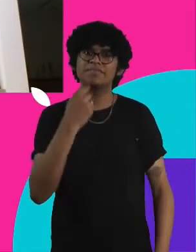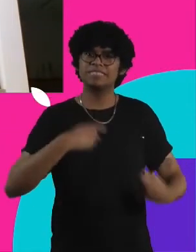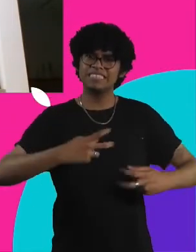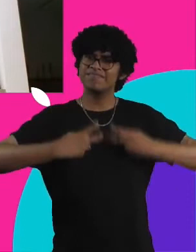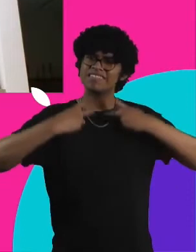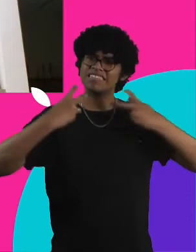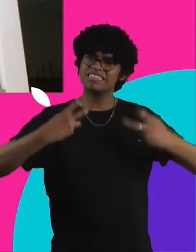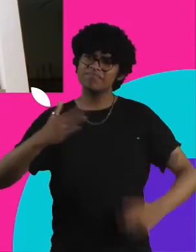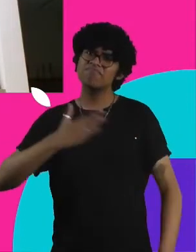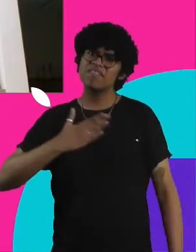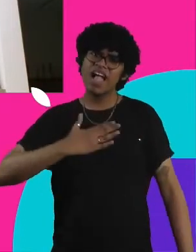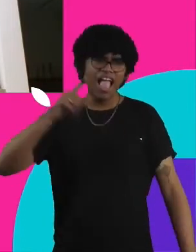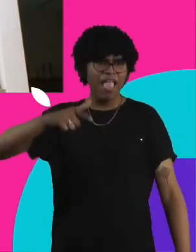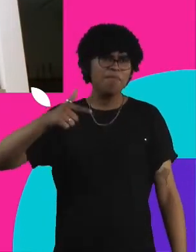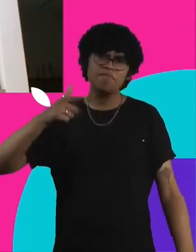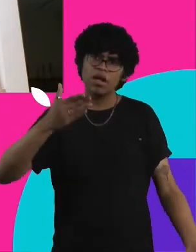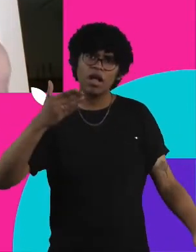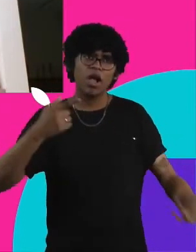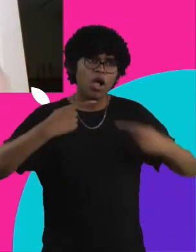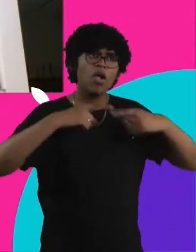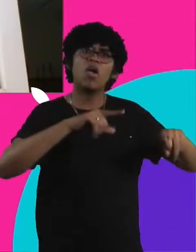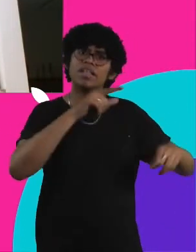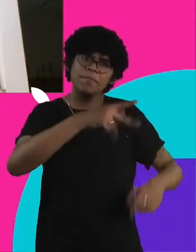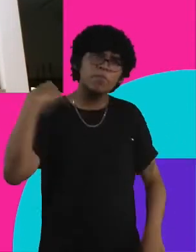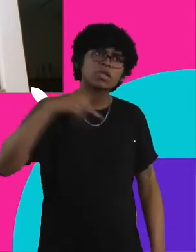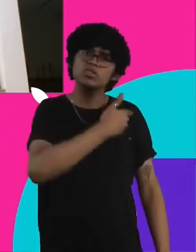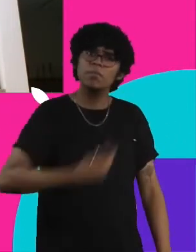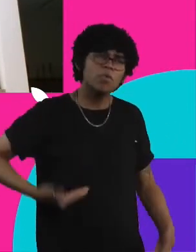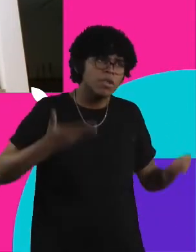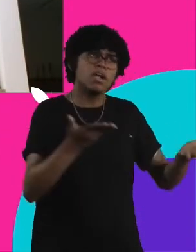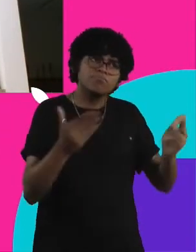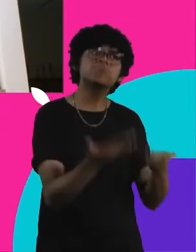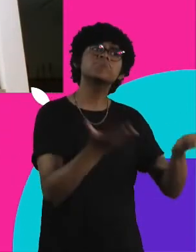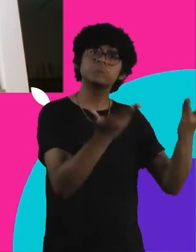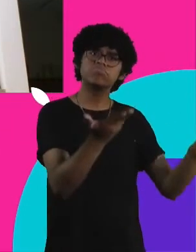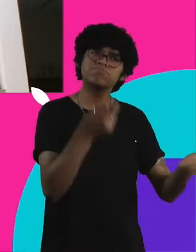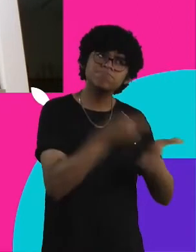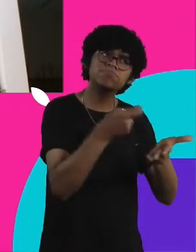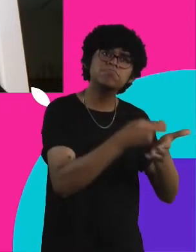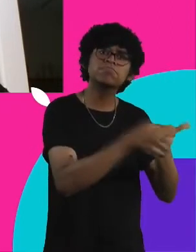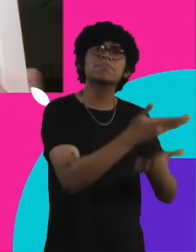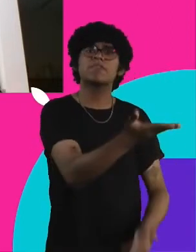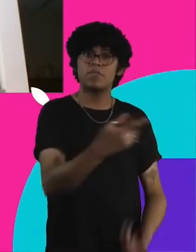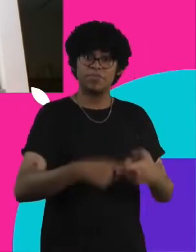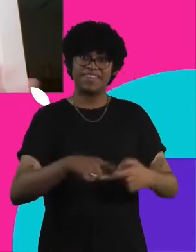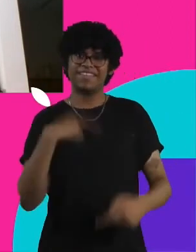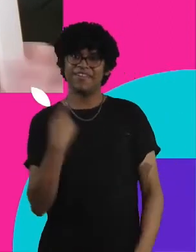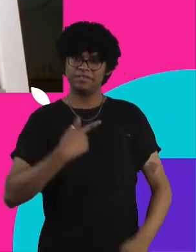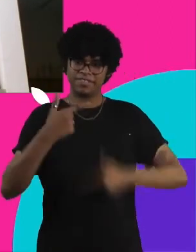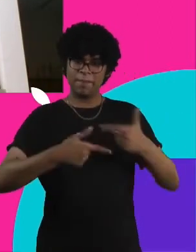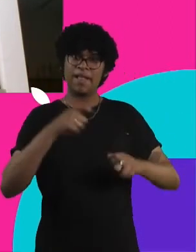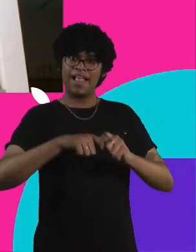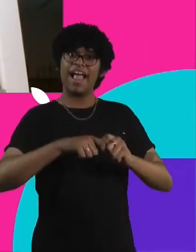de bater em política pública. Porque eu acho que a gente tem que fazer o trabalho, mas a gente também tem que ser a voz, independente do